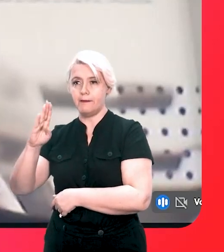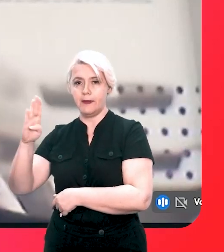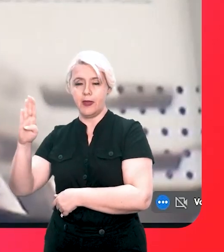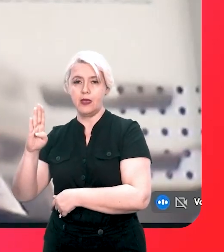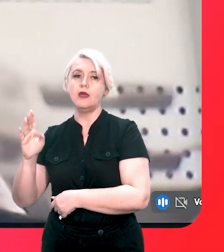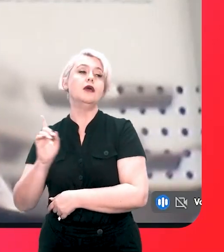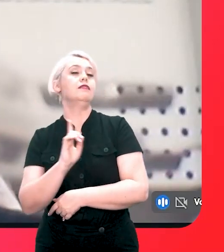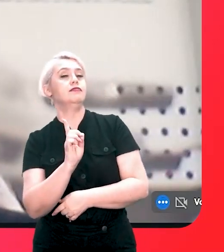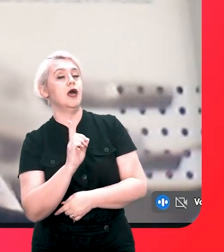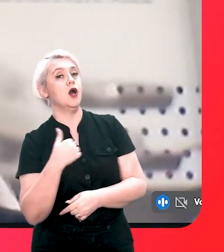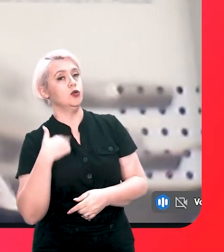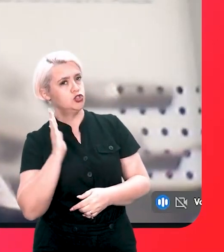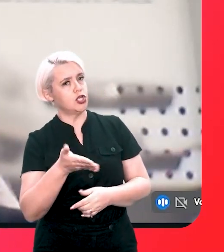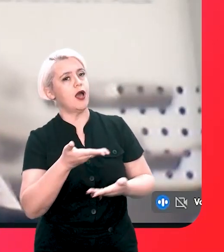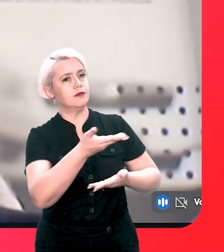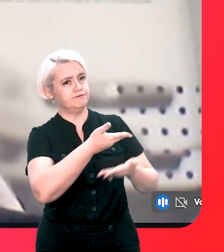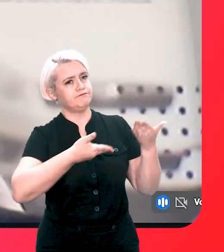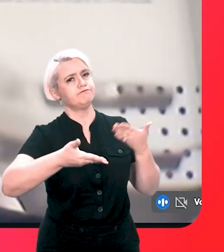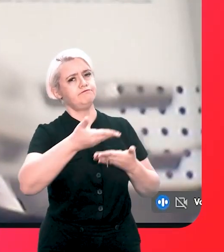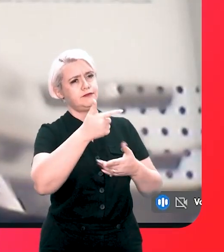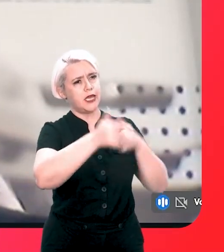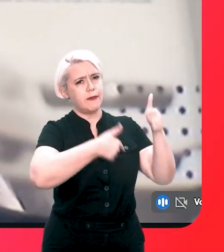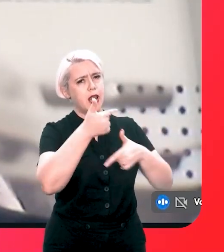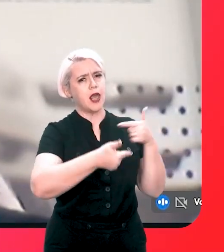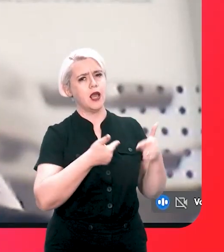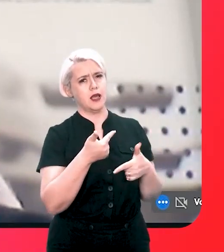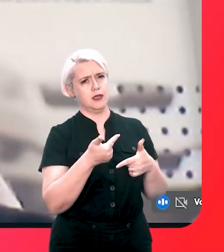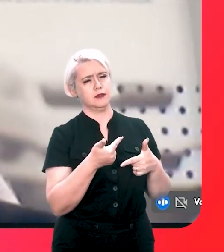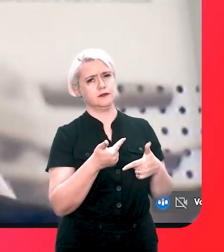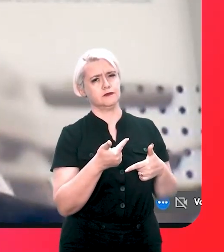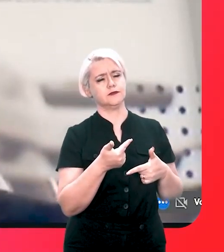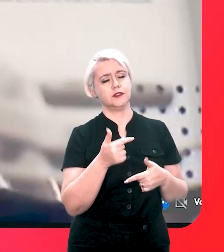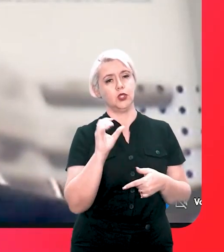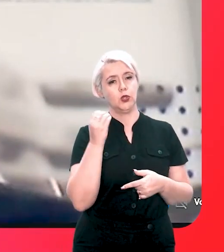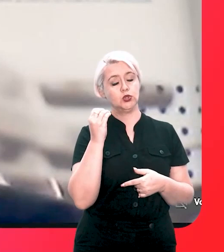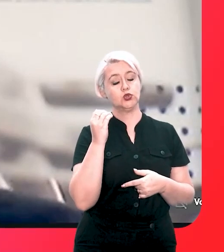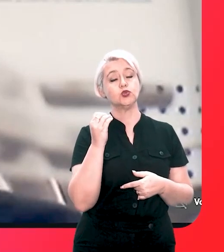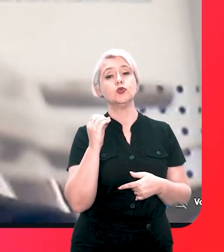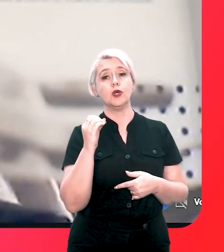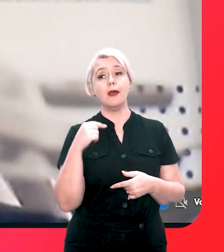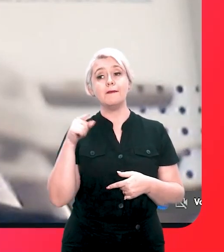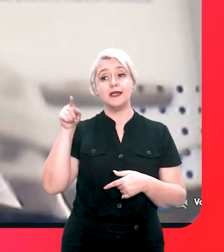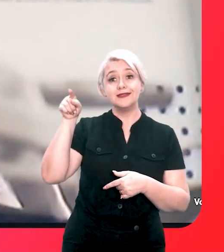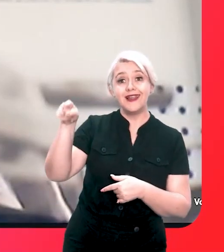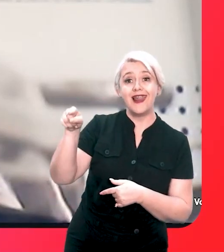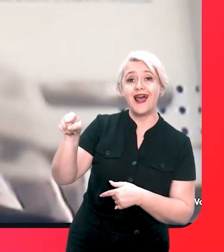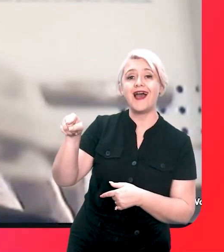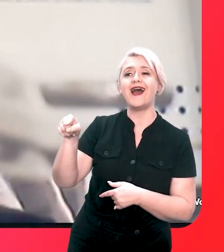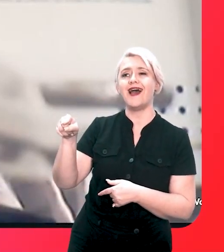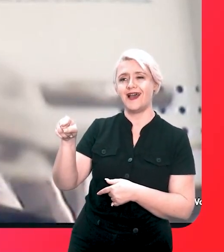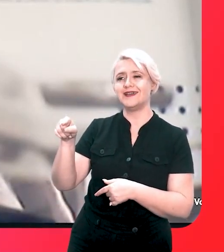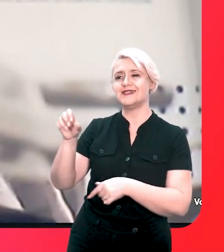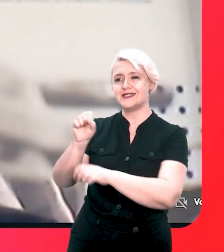né? Já tinha na PABB Santa Catarina, na delegacia de Santa Catarina. Sim, com certeza. Aí foi onde eu tive um envolvimento